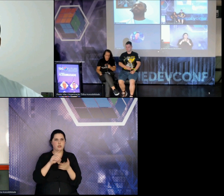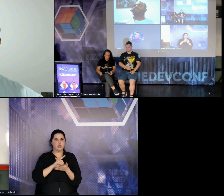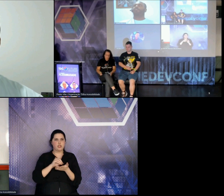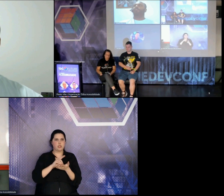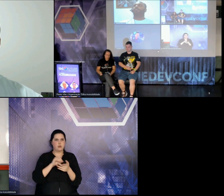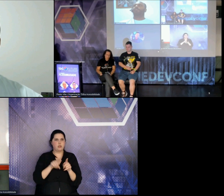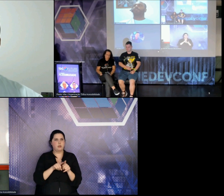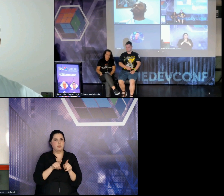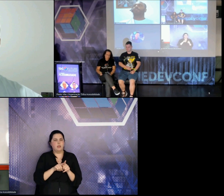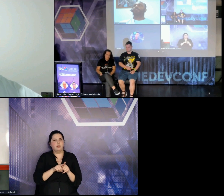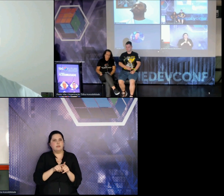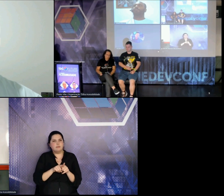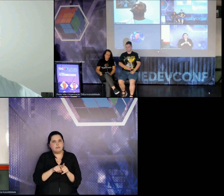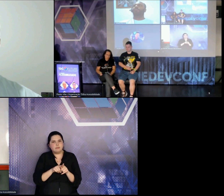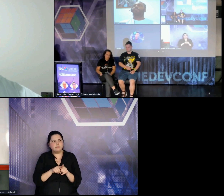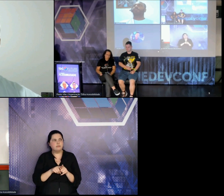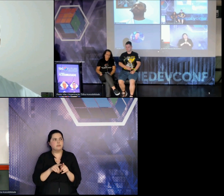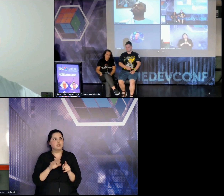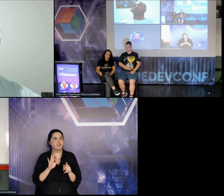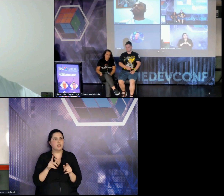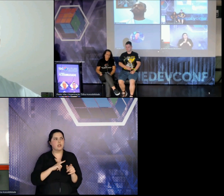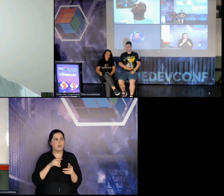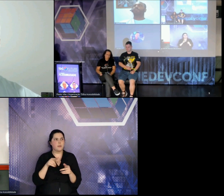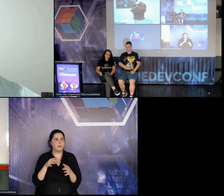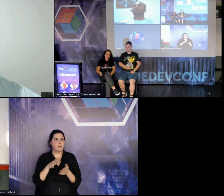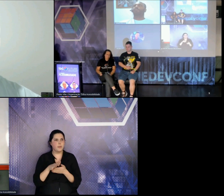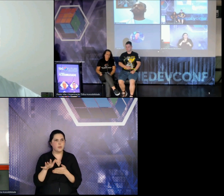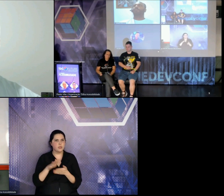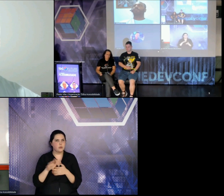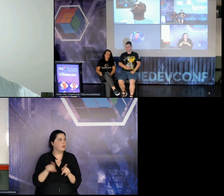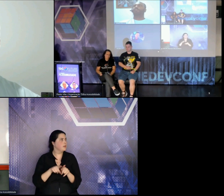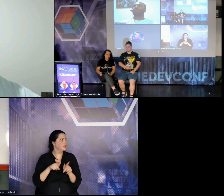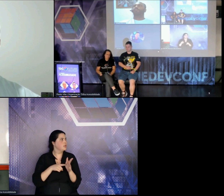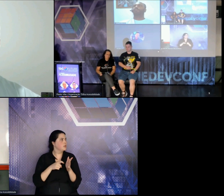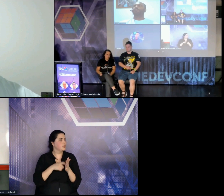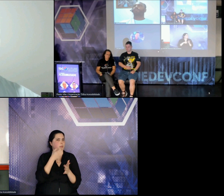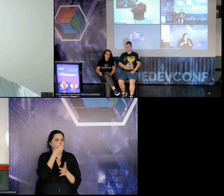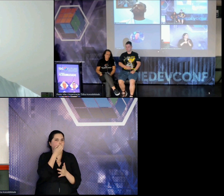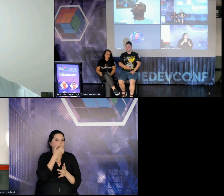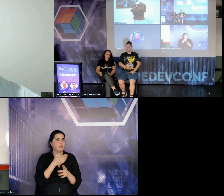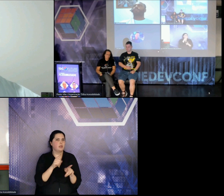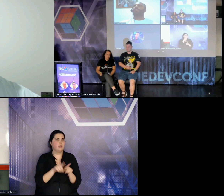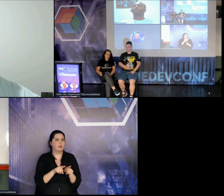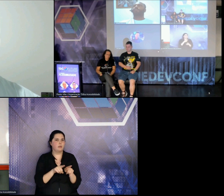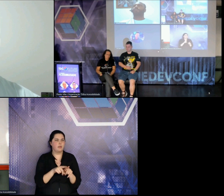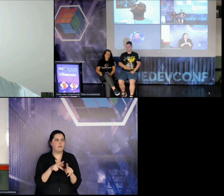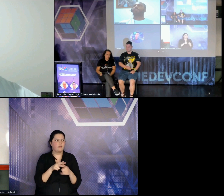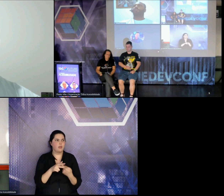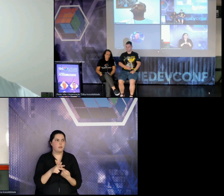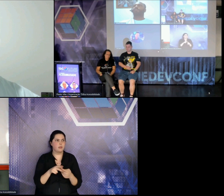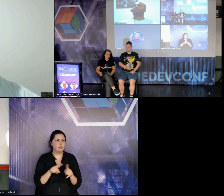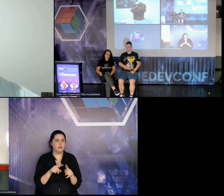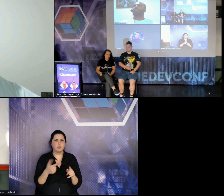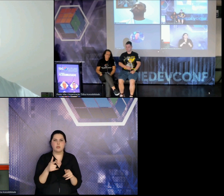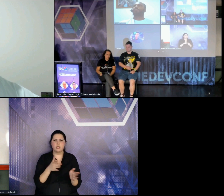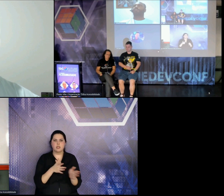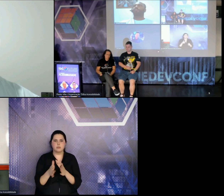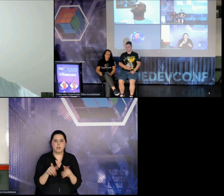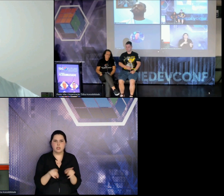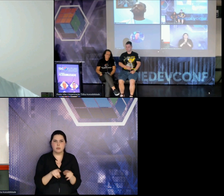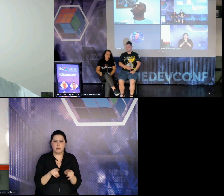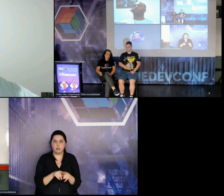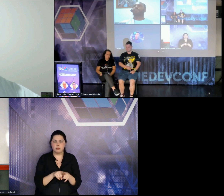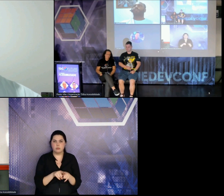vezes já está em produção rodando muito bem ali a ferramenta, mas sem acessibilidade, né? Então a gente